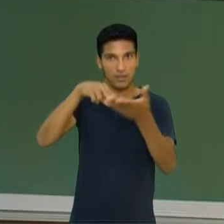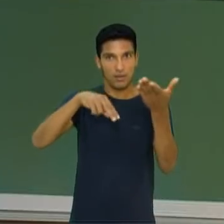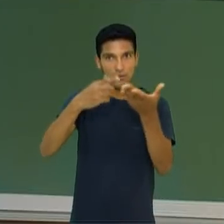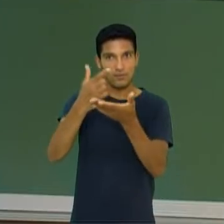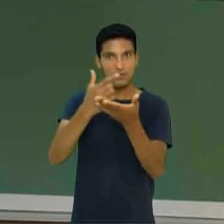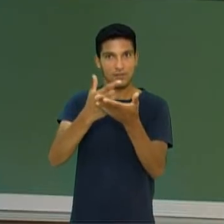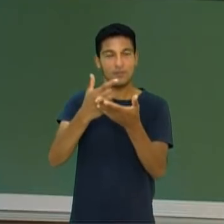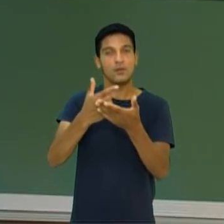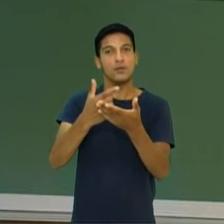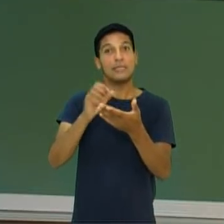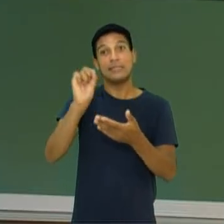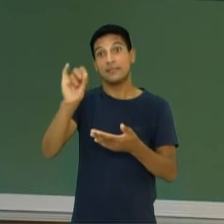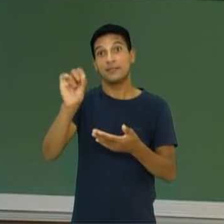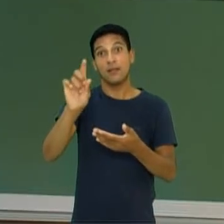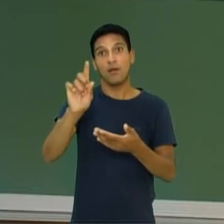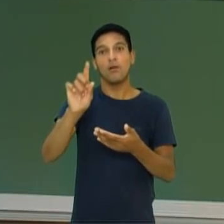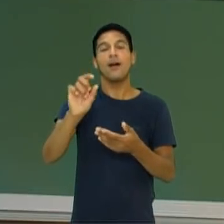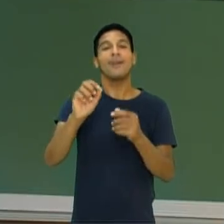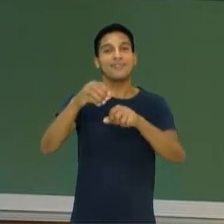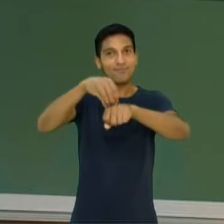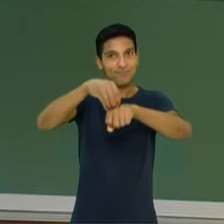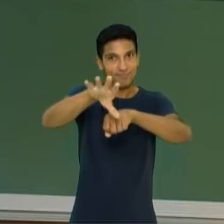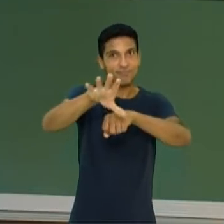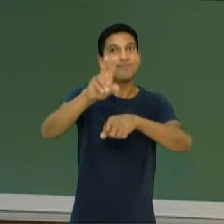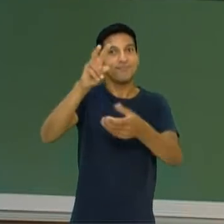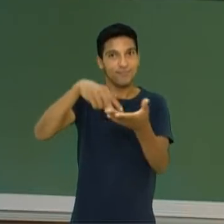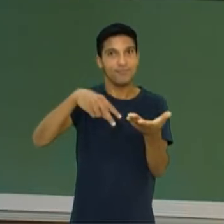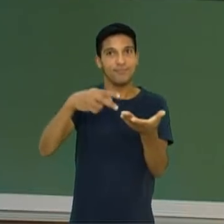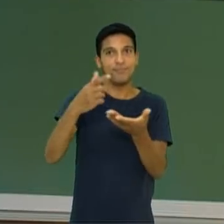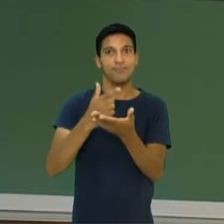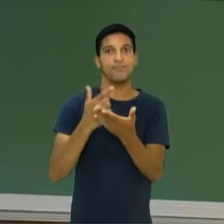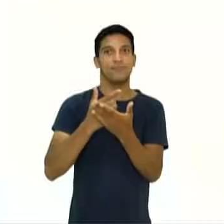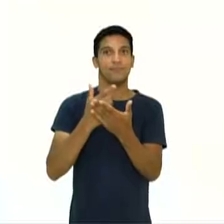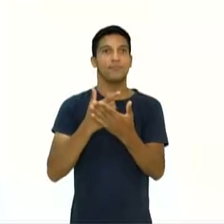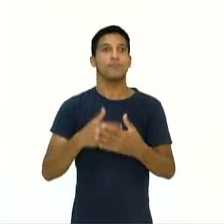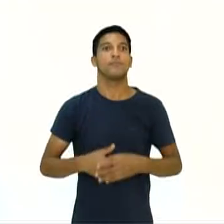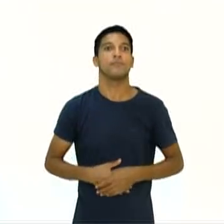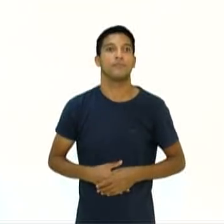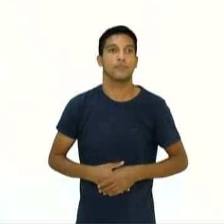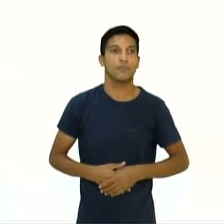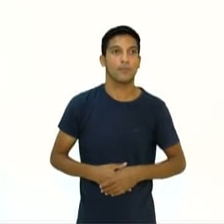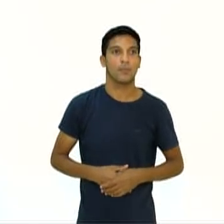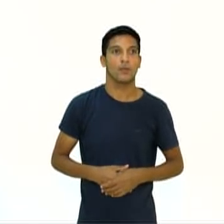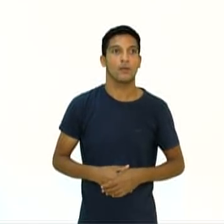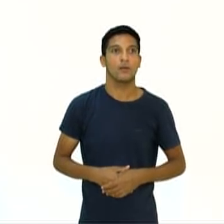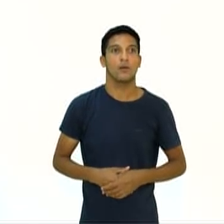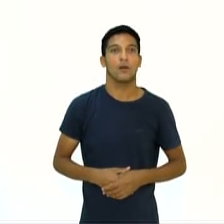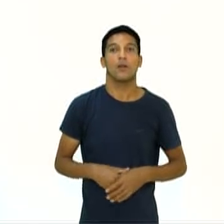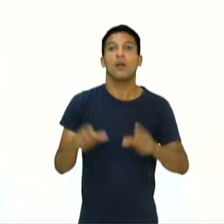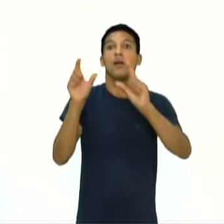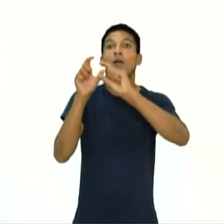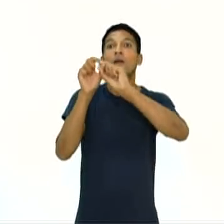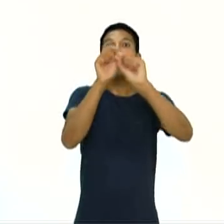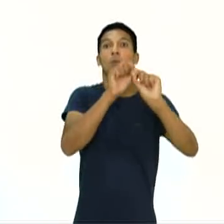procure. Nas Olimpíadas e nos Jogos Pan-Americanos é utilizado o arco recurvo, com sistema